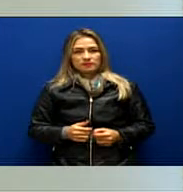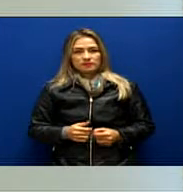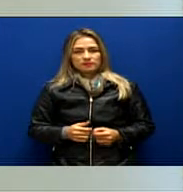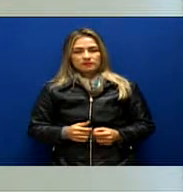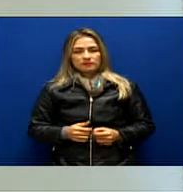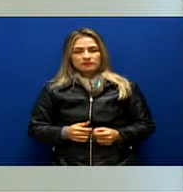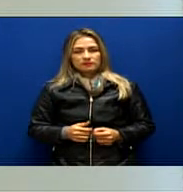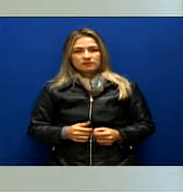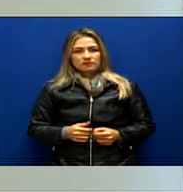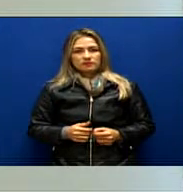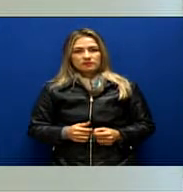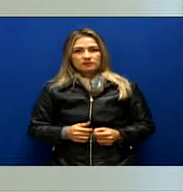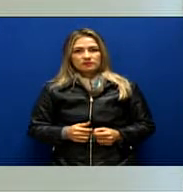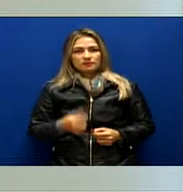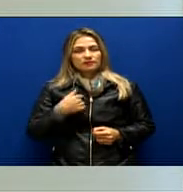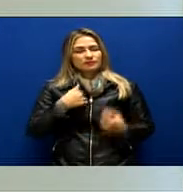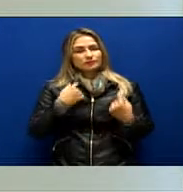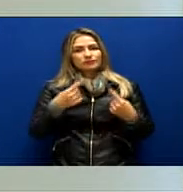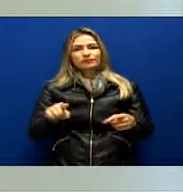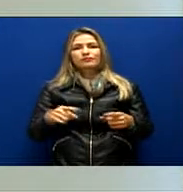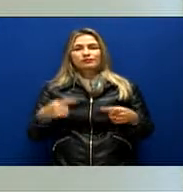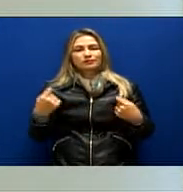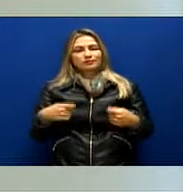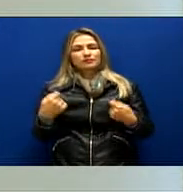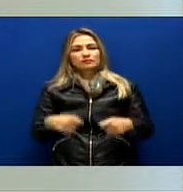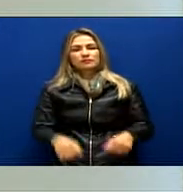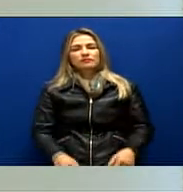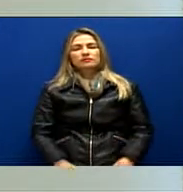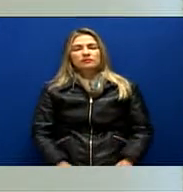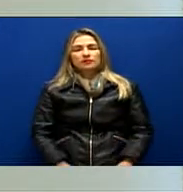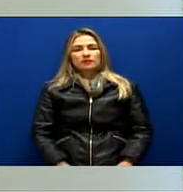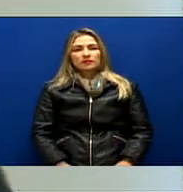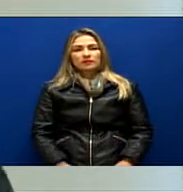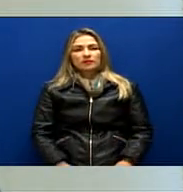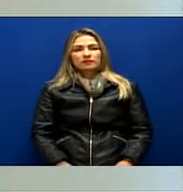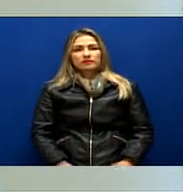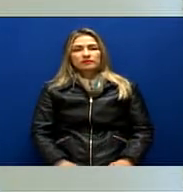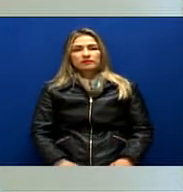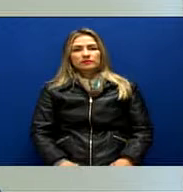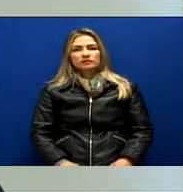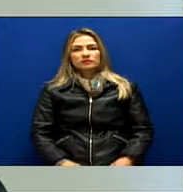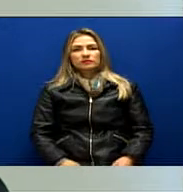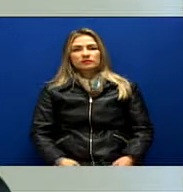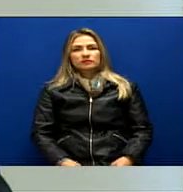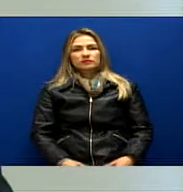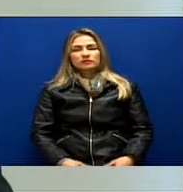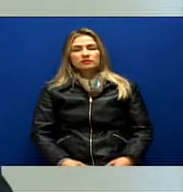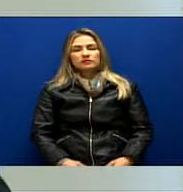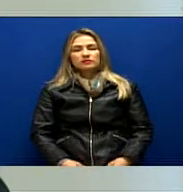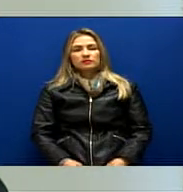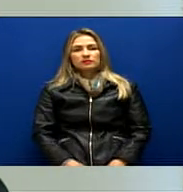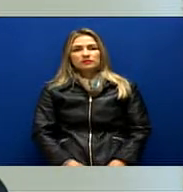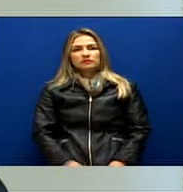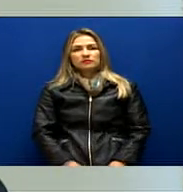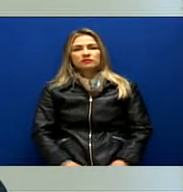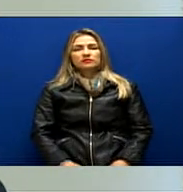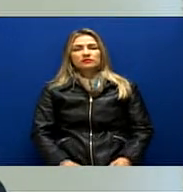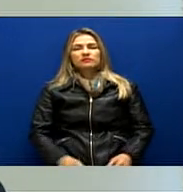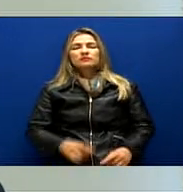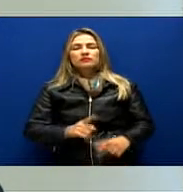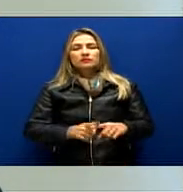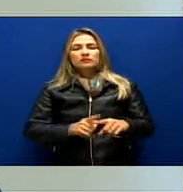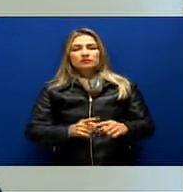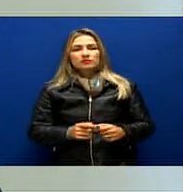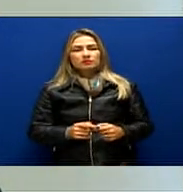eu preciso rebater alguns argumentos. Afinal, nós estamos aqui exatamente para